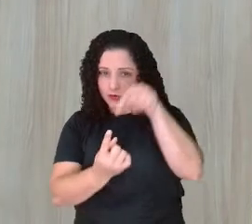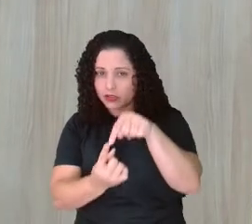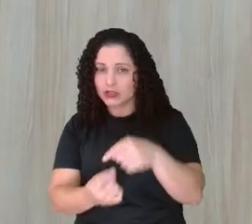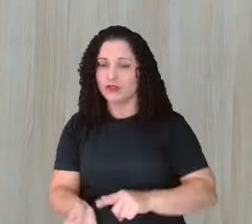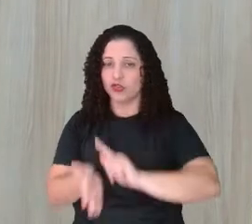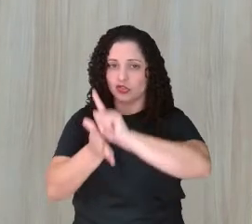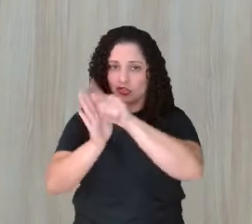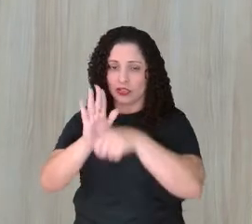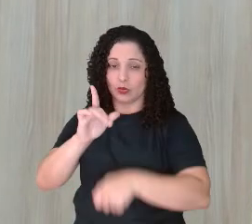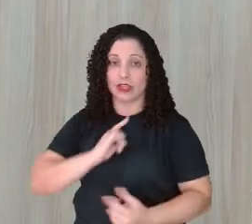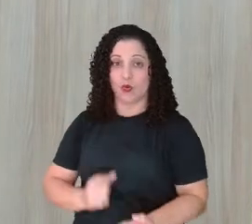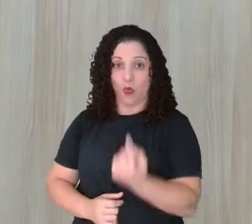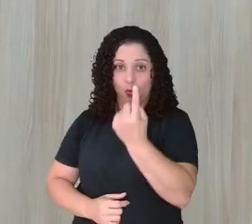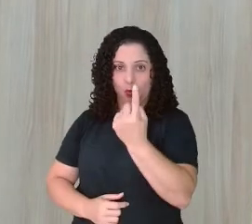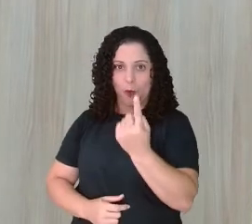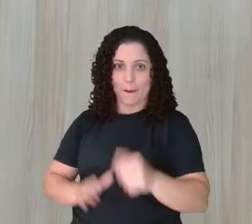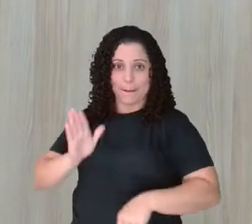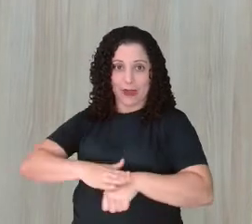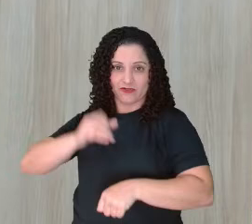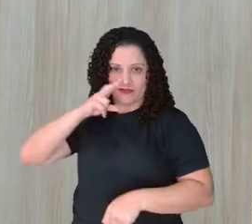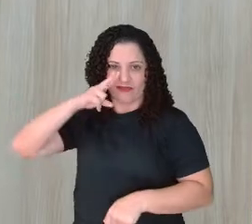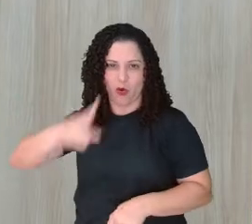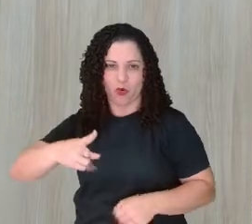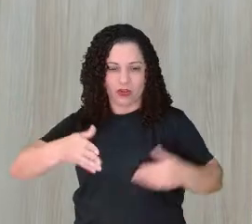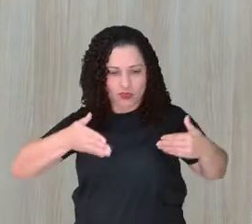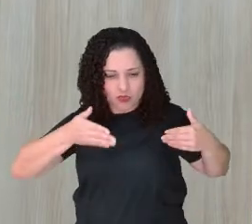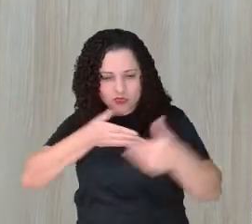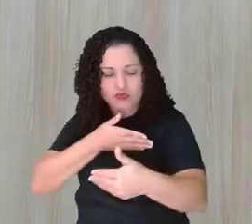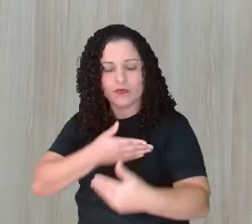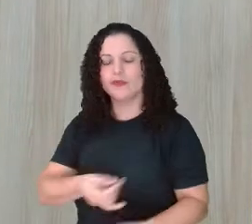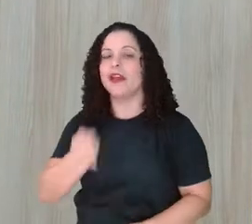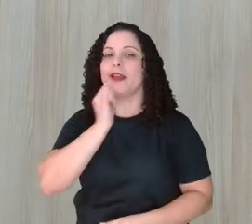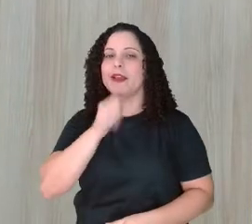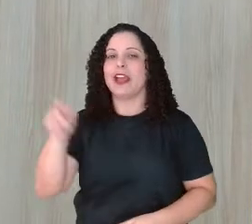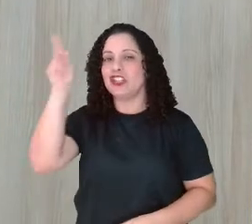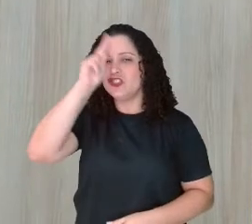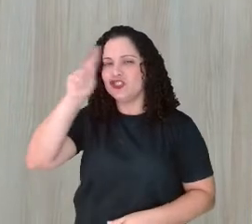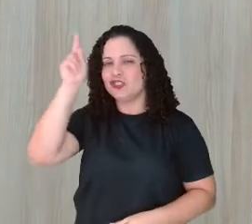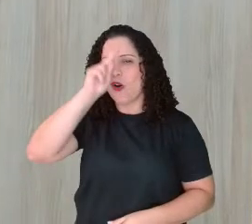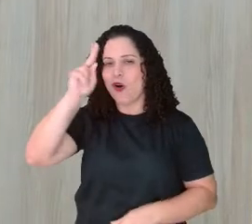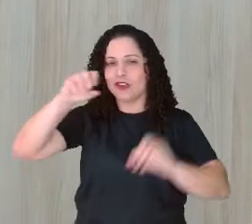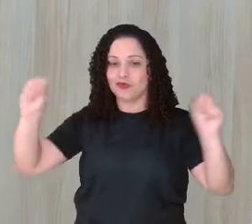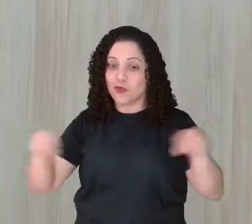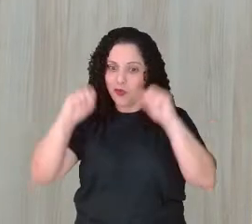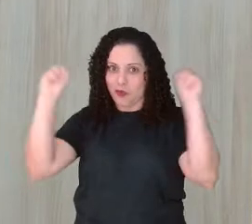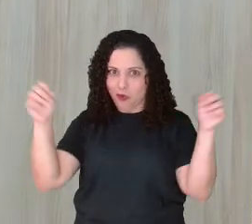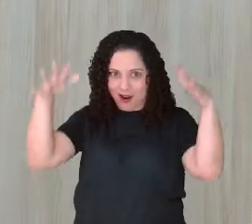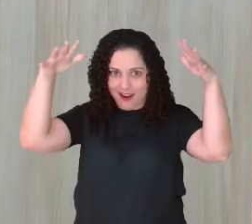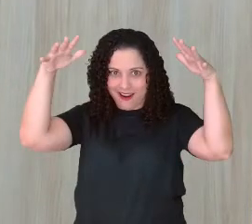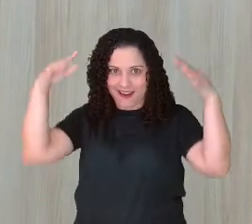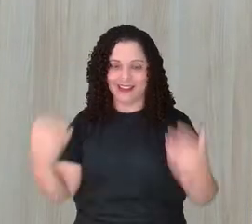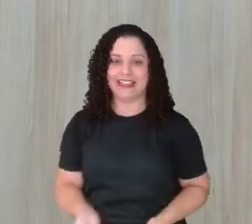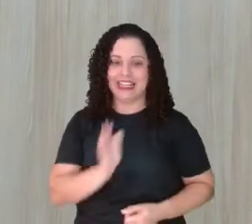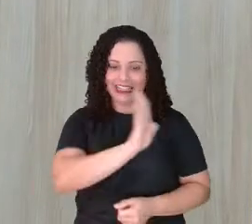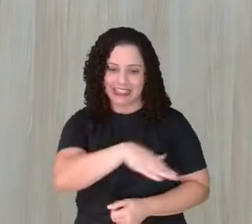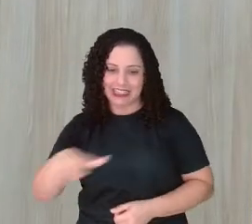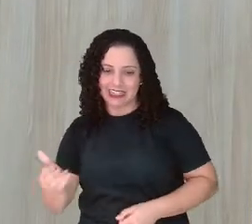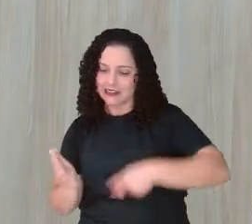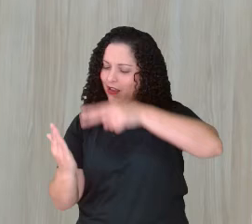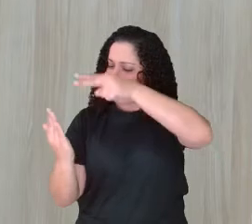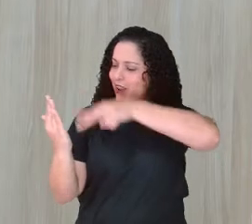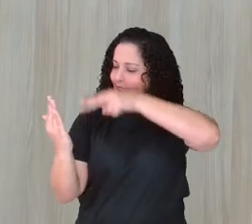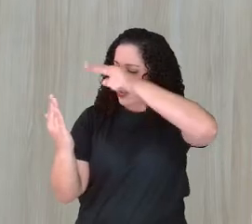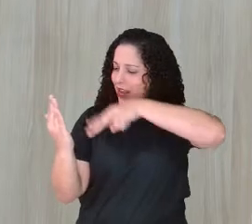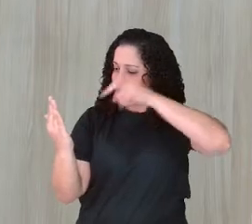tipo predominante, certo? No conto de fada, a gente lê muito conto de fada quando criança, a gente vê